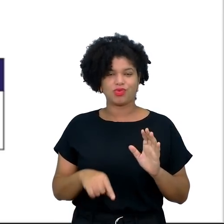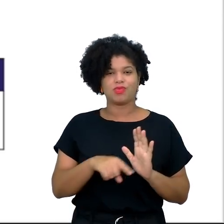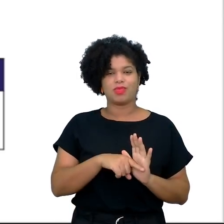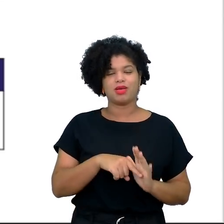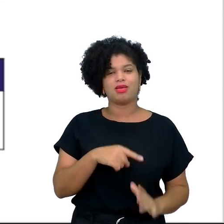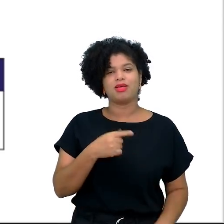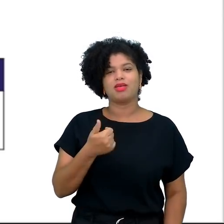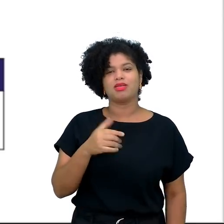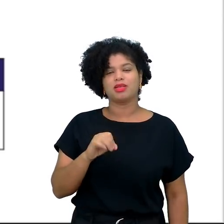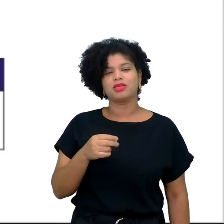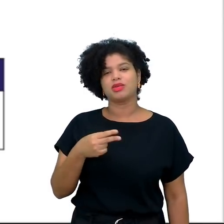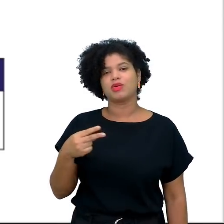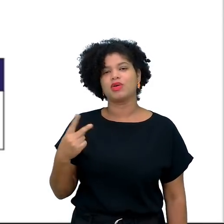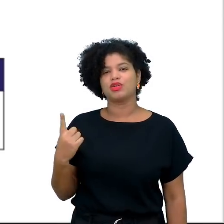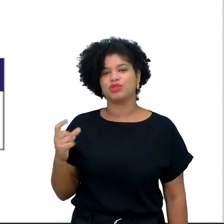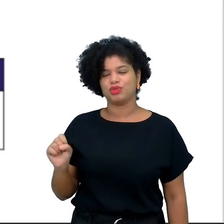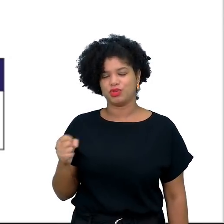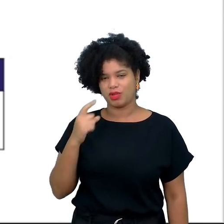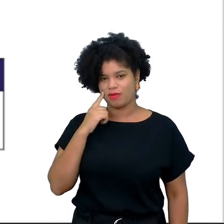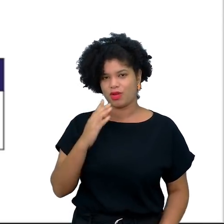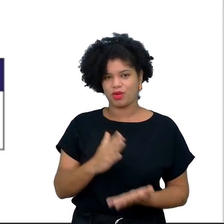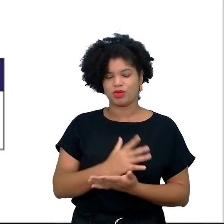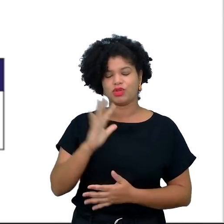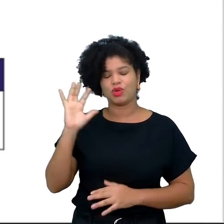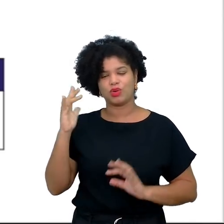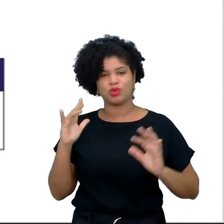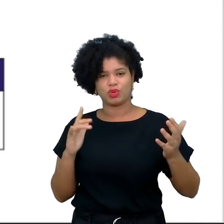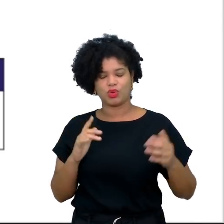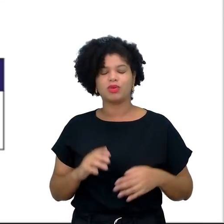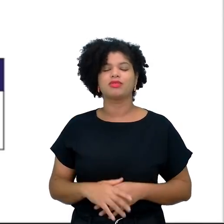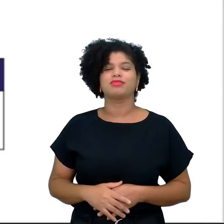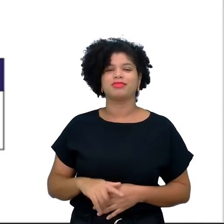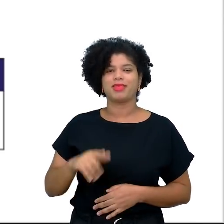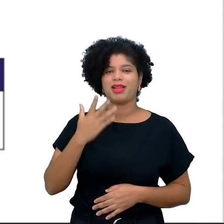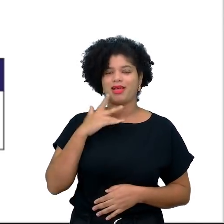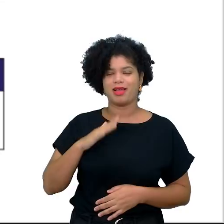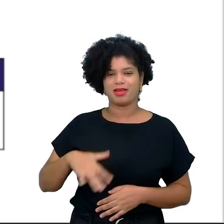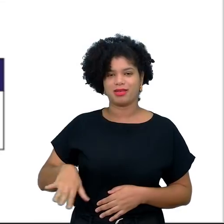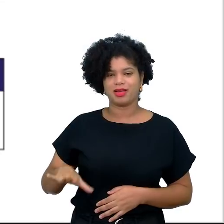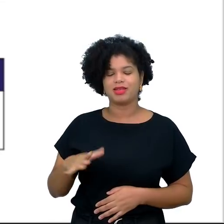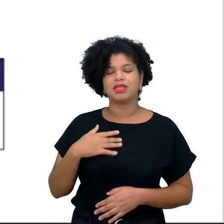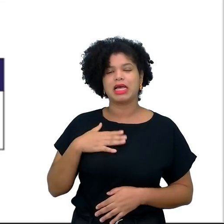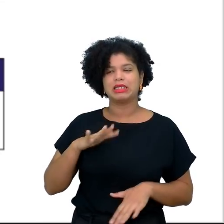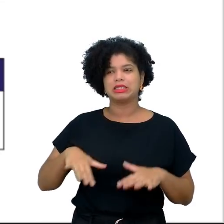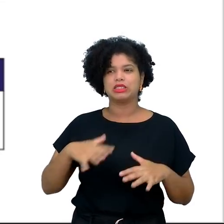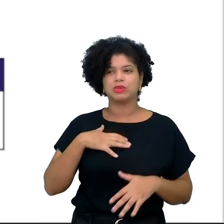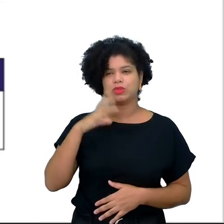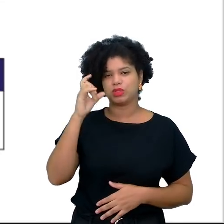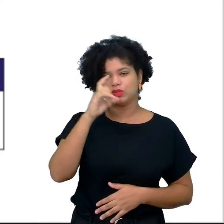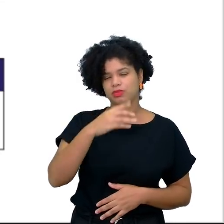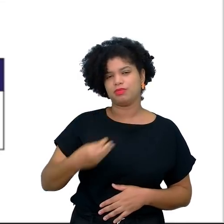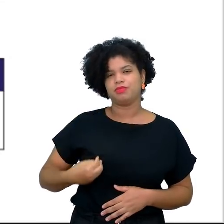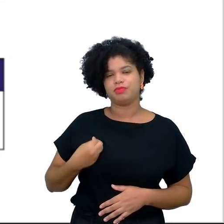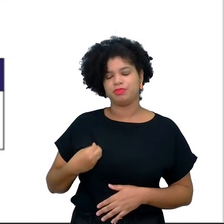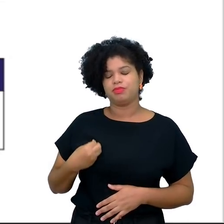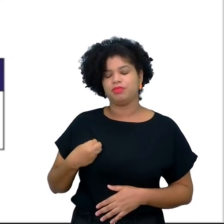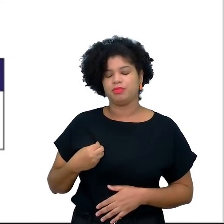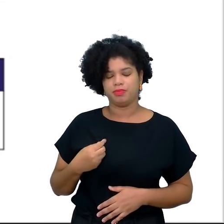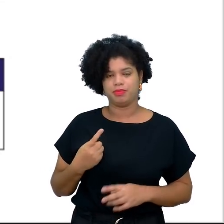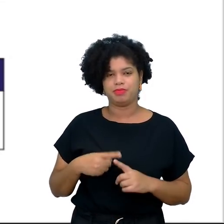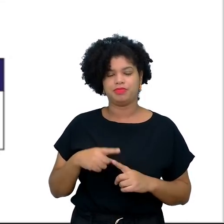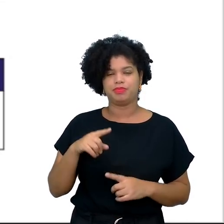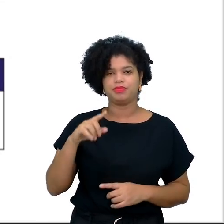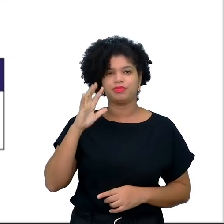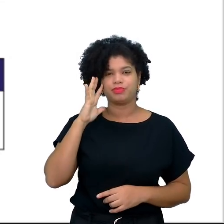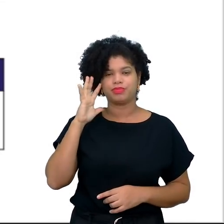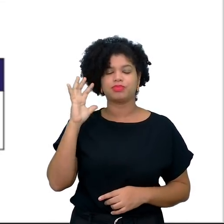esse tipo de situação é uma das que as crianças apresentam maiores dificuldades, uma vez que para encontrar a